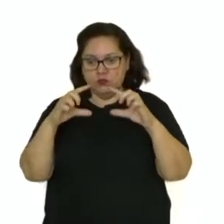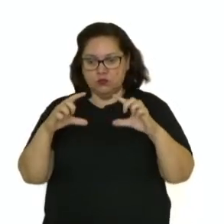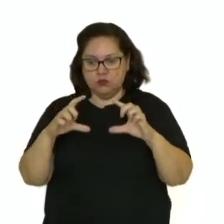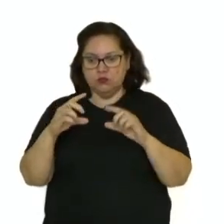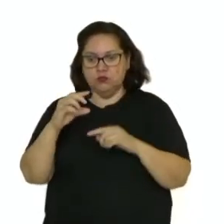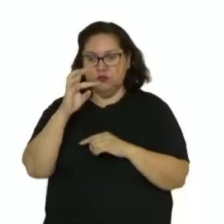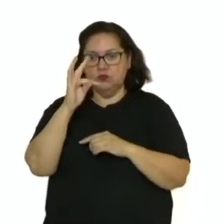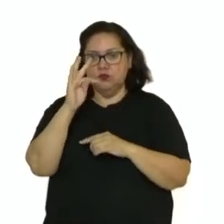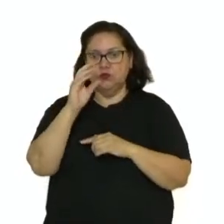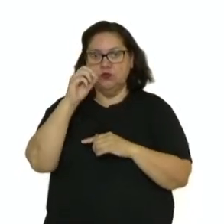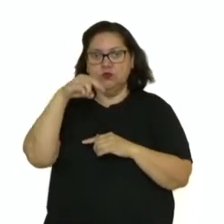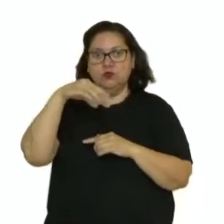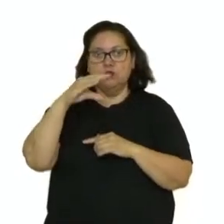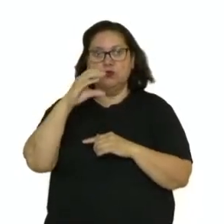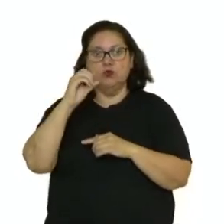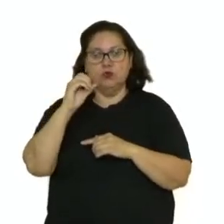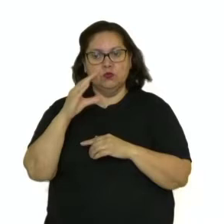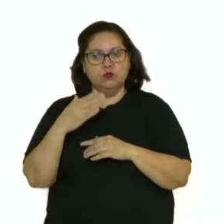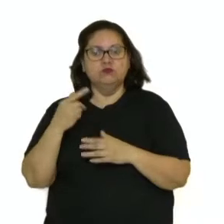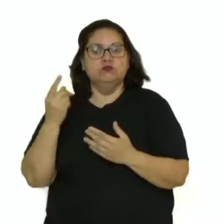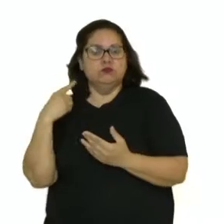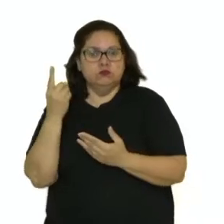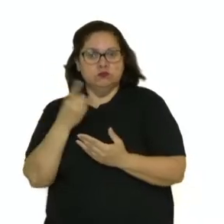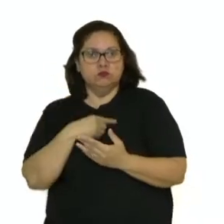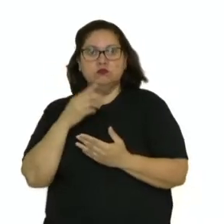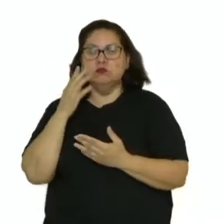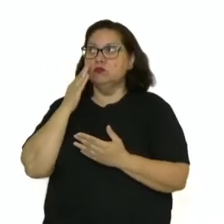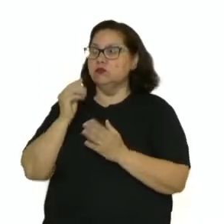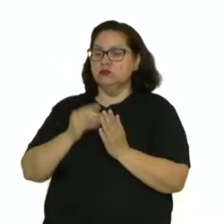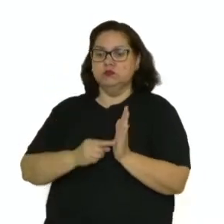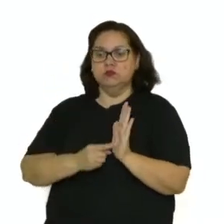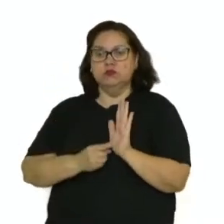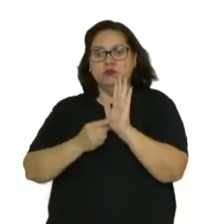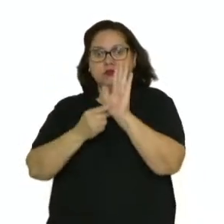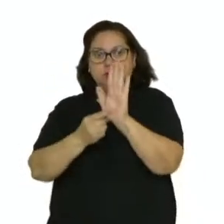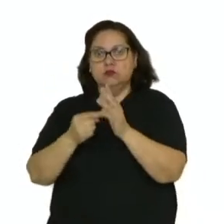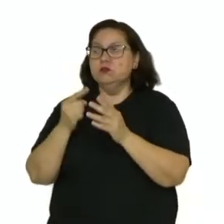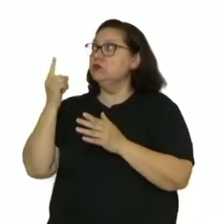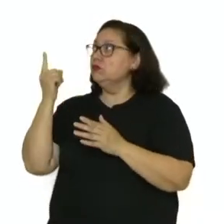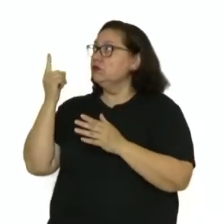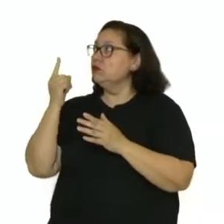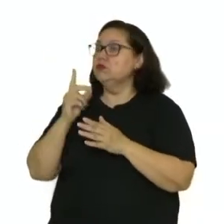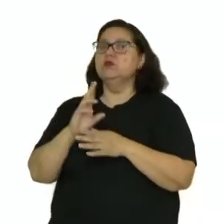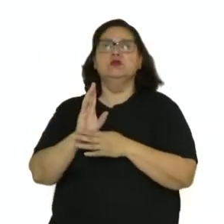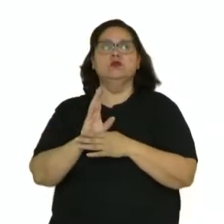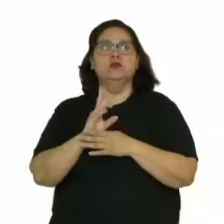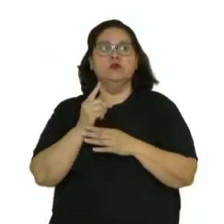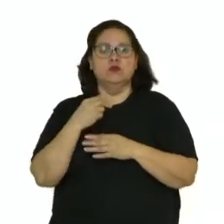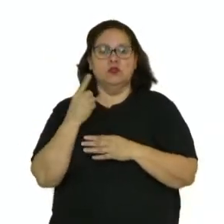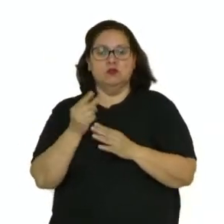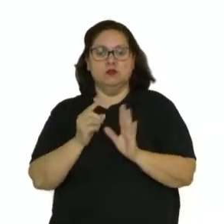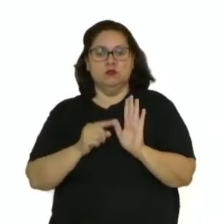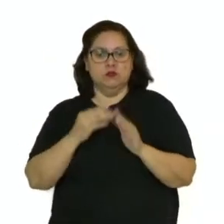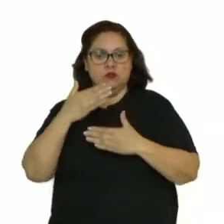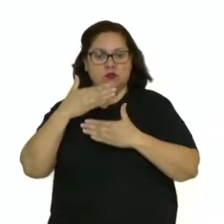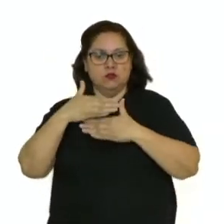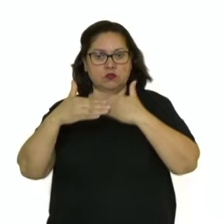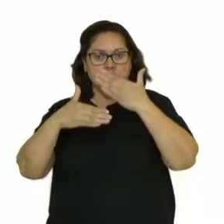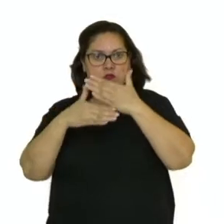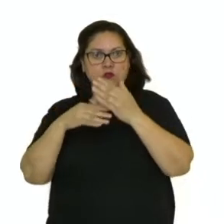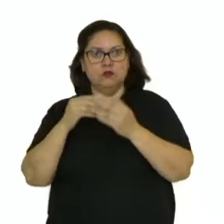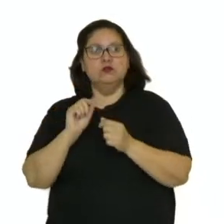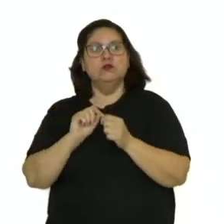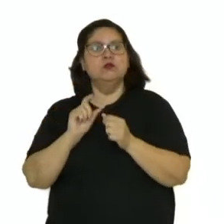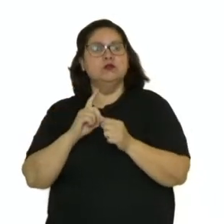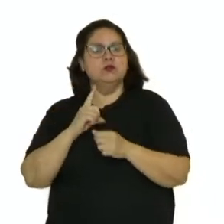cone. Nesse nosso tronco de cone que eu estou destacando aqui no nosso vértice, no nosso slide, nós